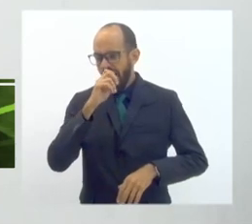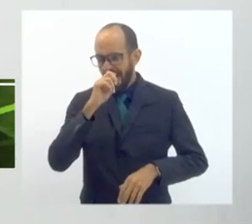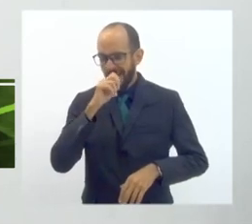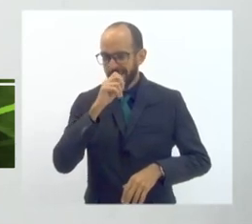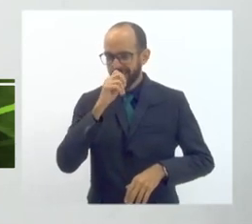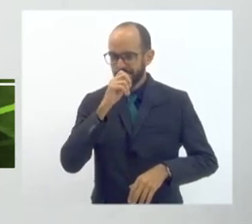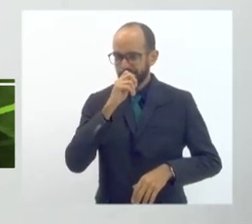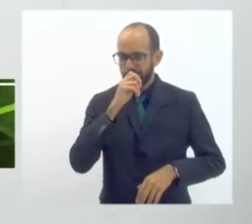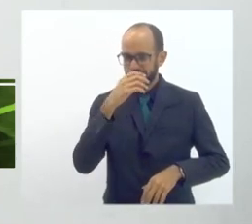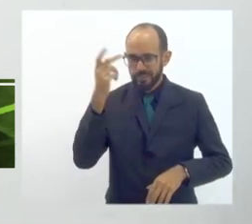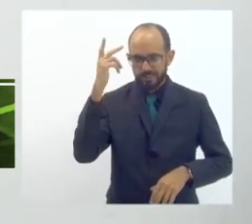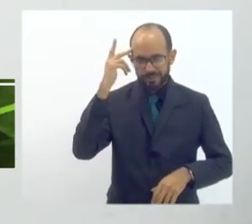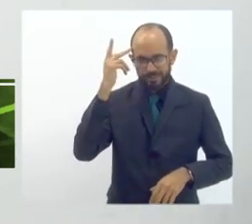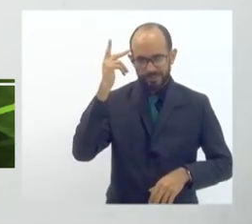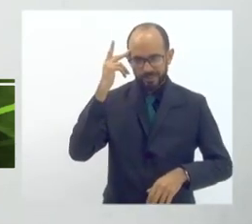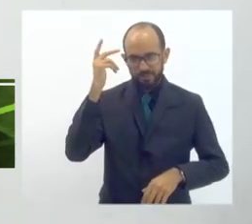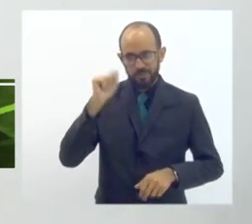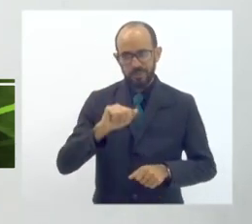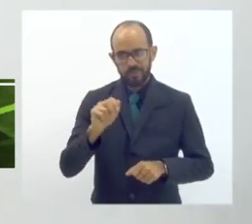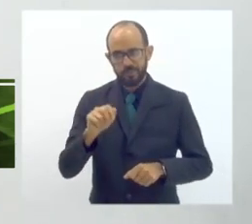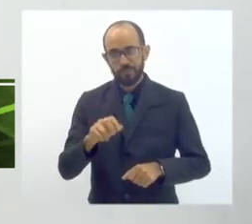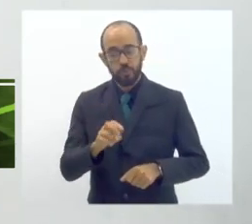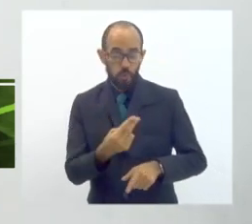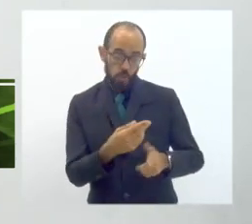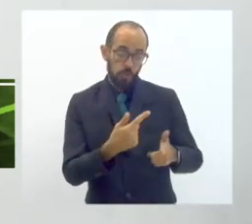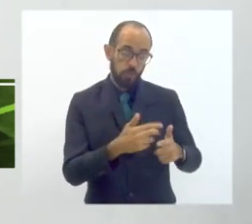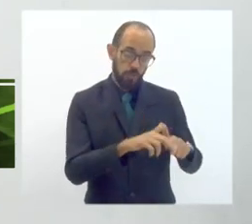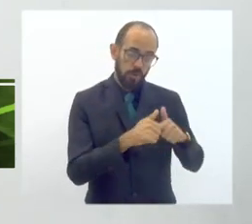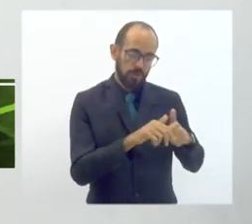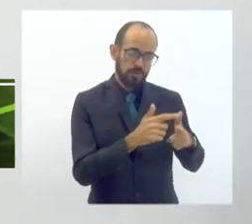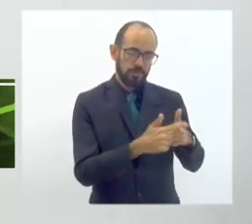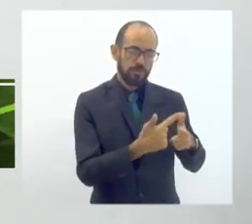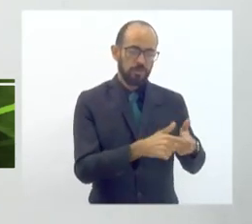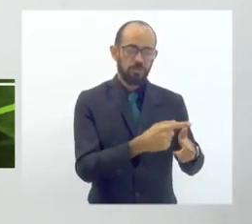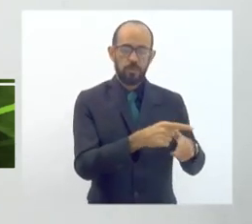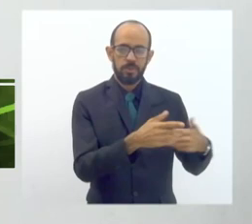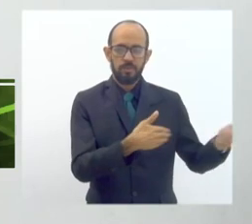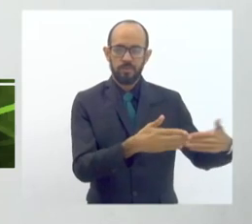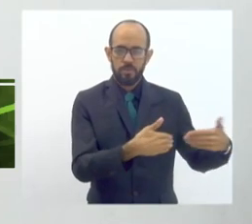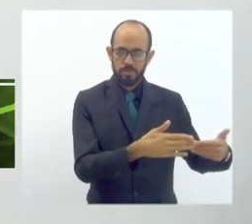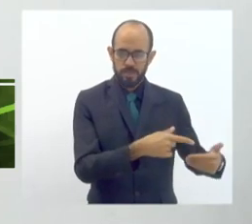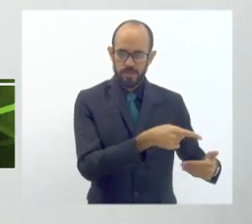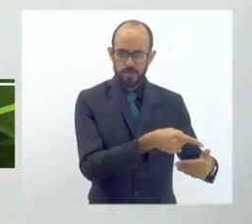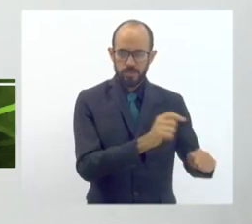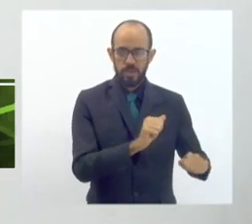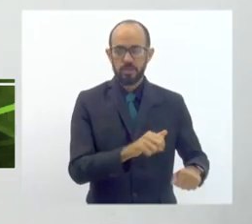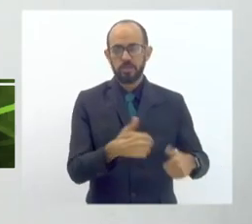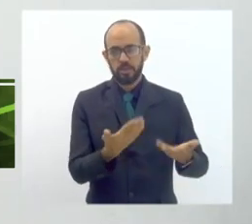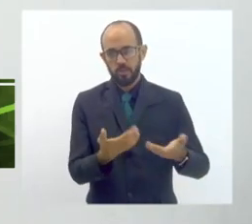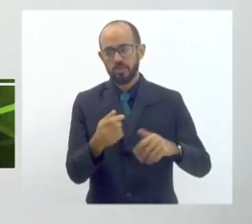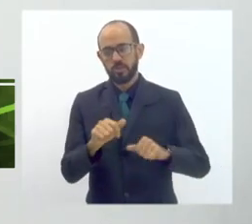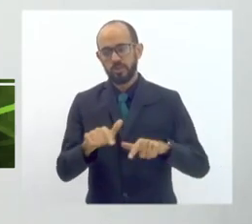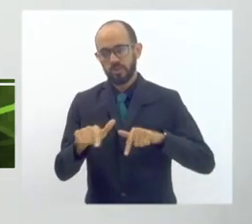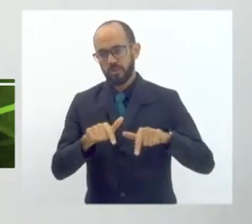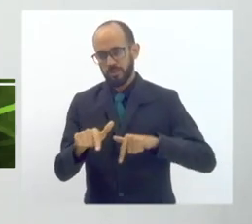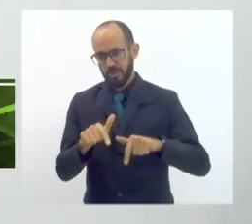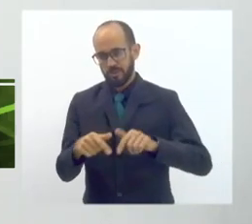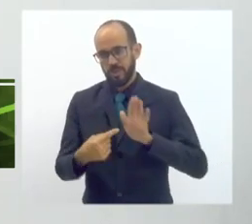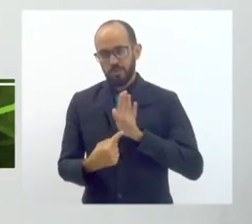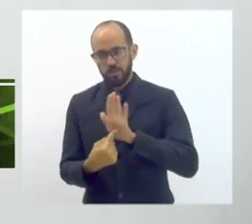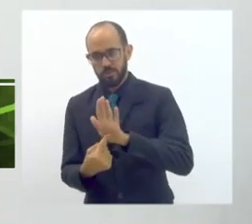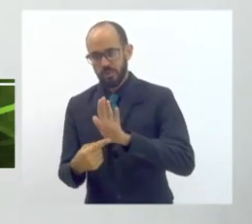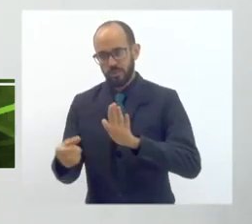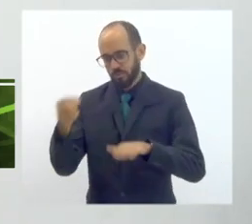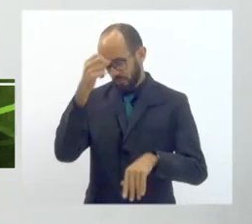São Paulo, a não ser pelo problema da fabricação. E a gente vem trabalhando para apresentar aos prefeitos, então, um modelo mais